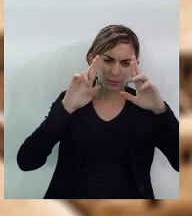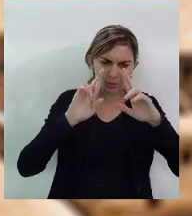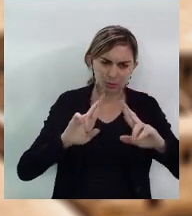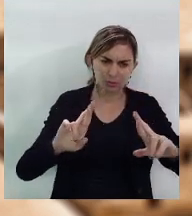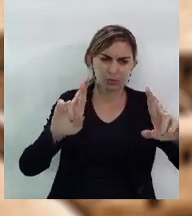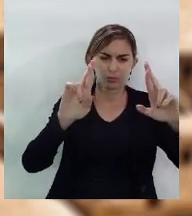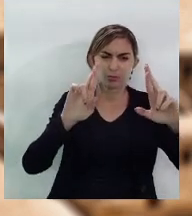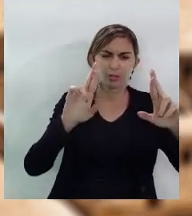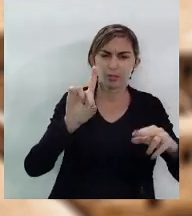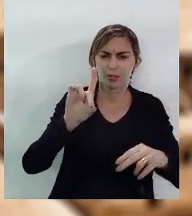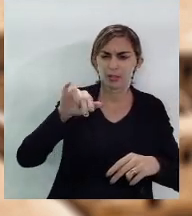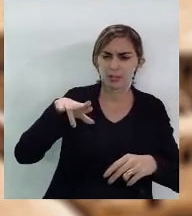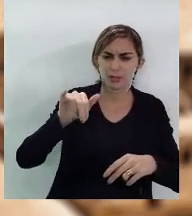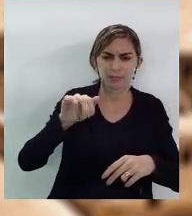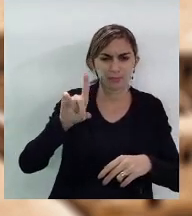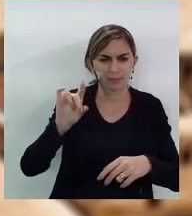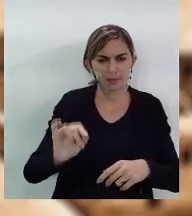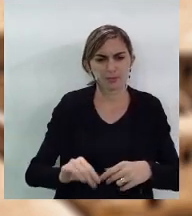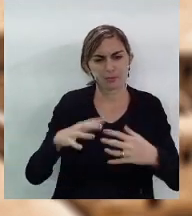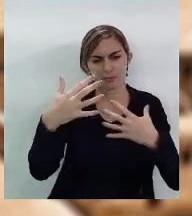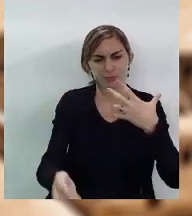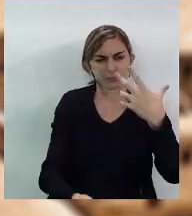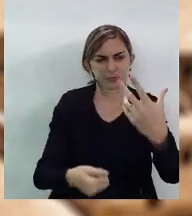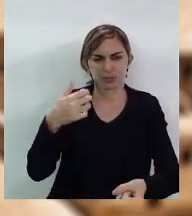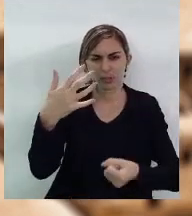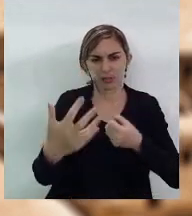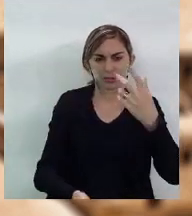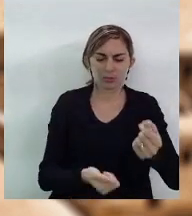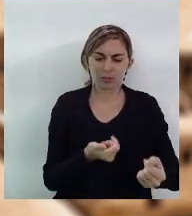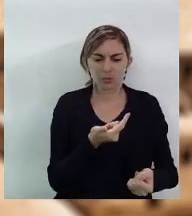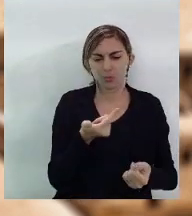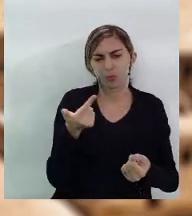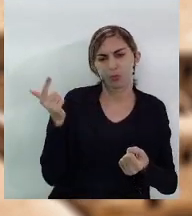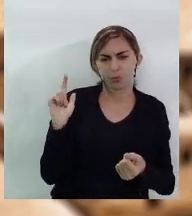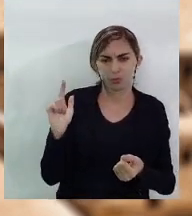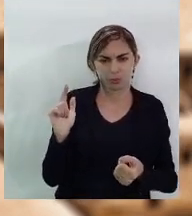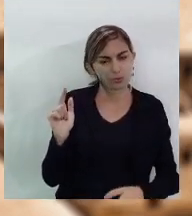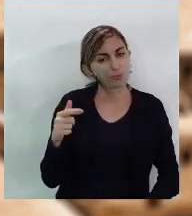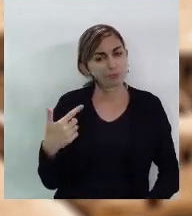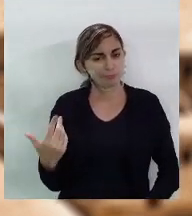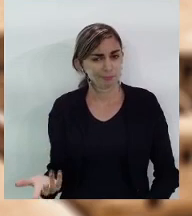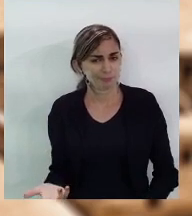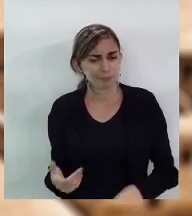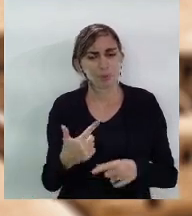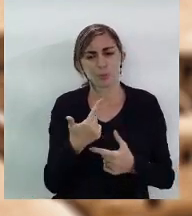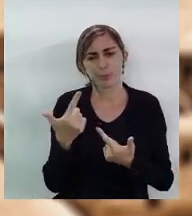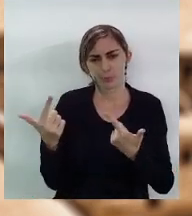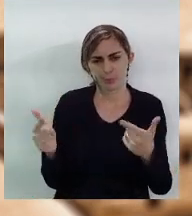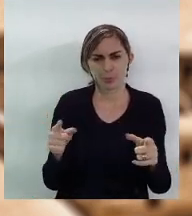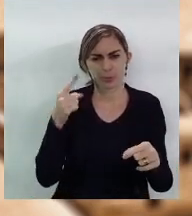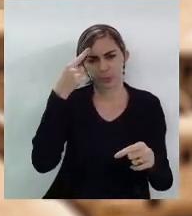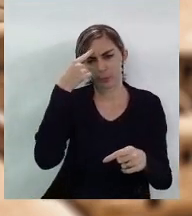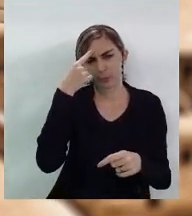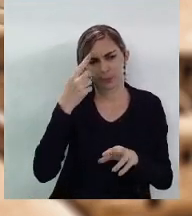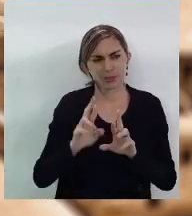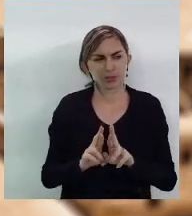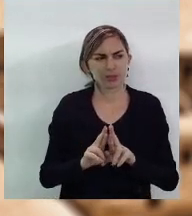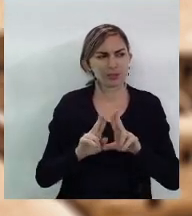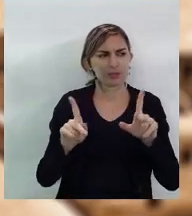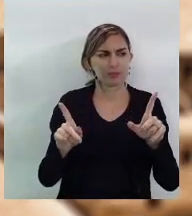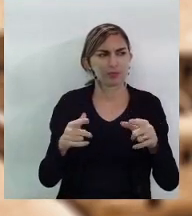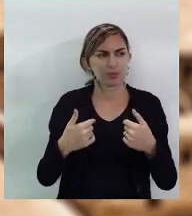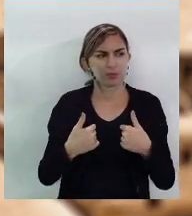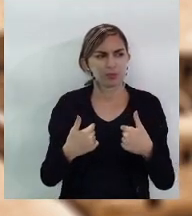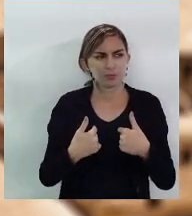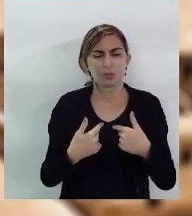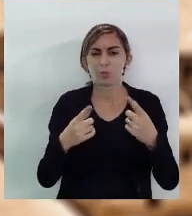respeito, a dignidade, a aceitação do outro, certo? Embora que o outro pense diferente de mim. Então